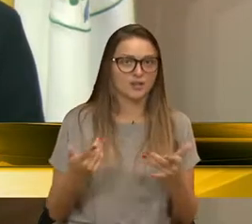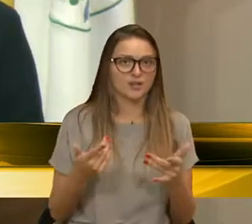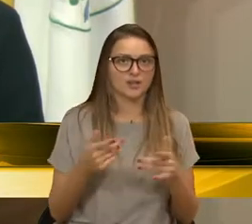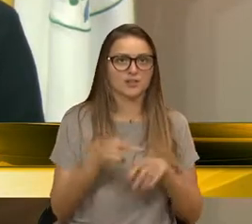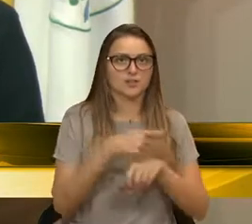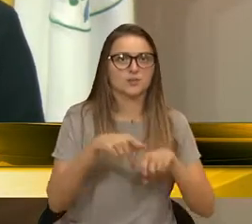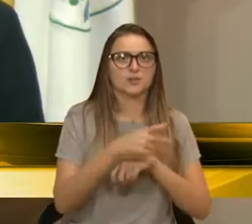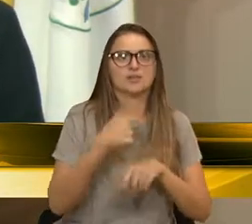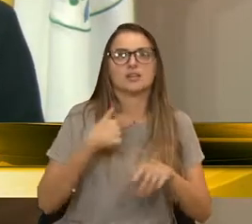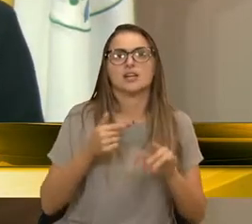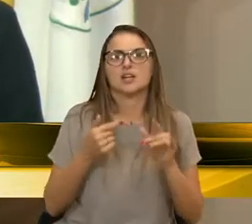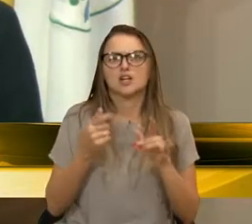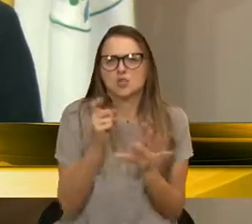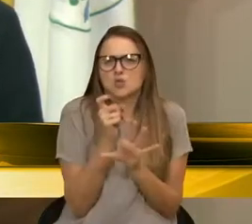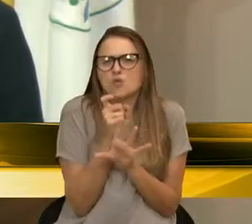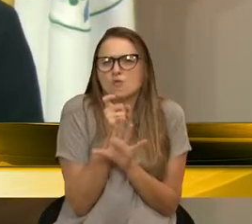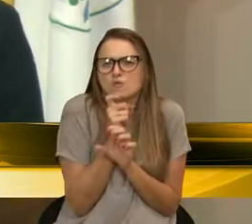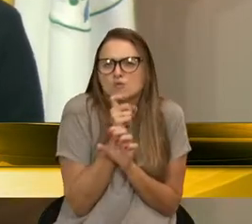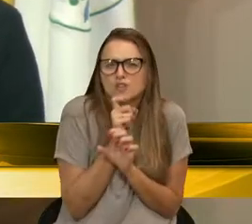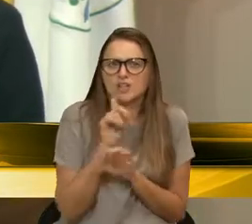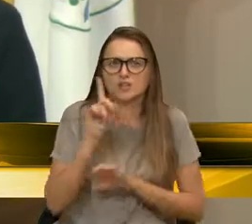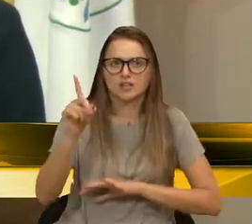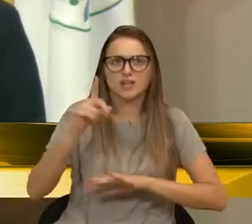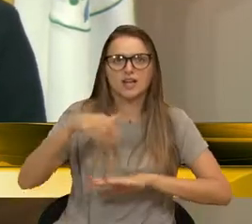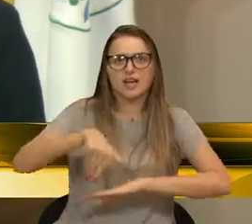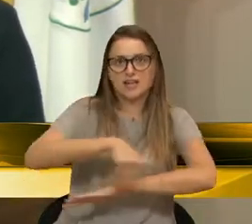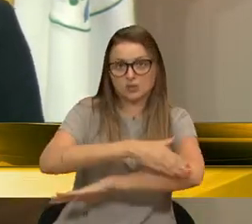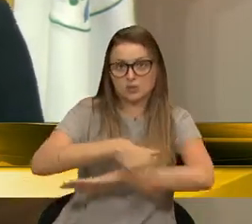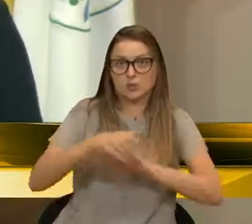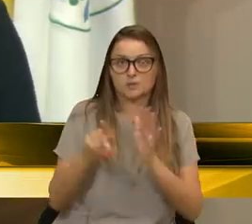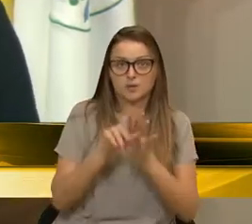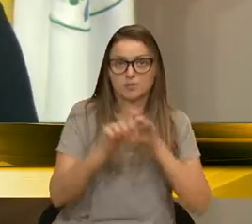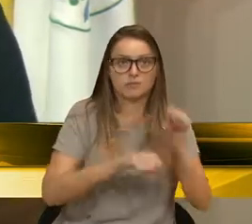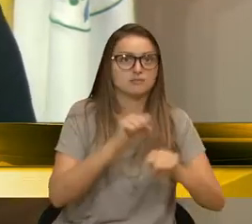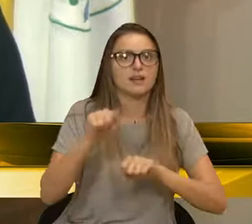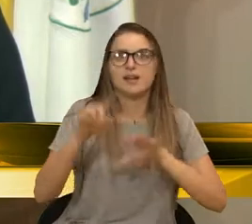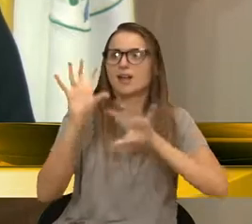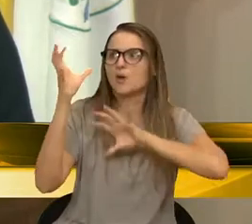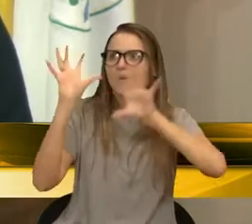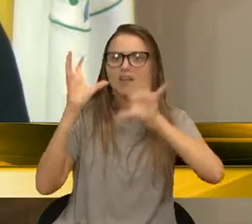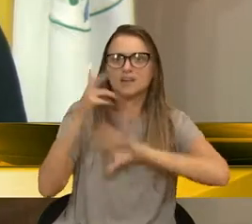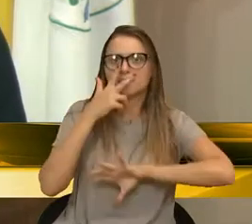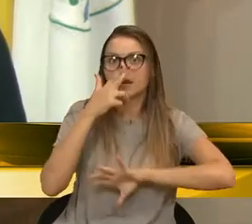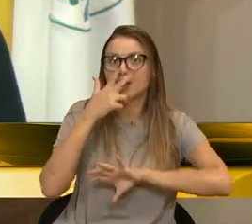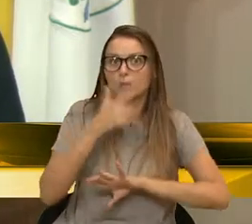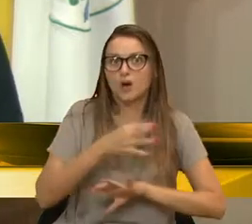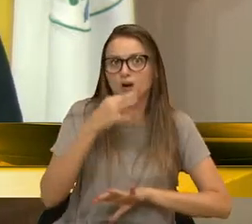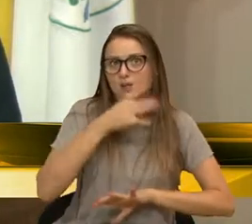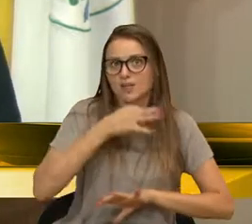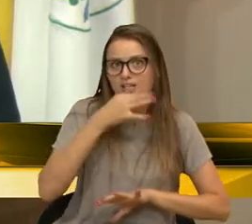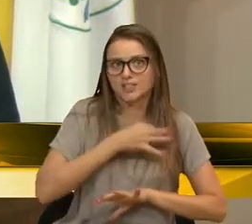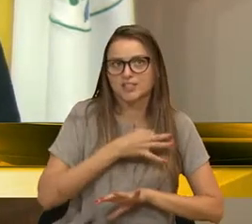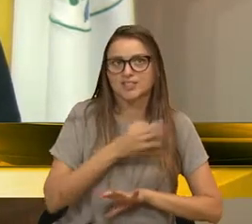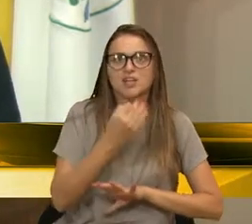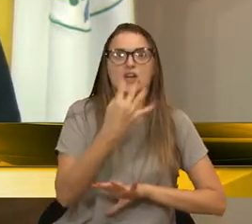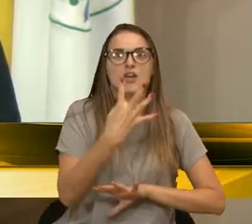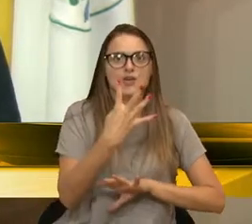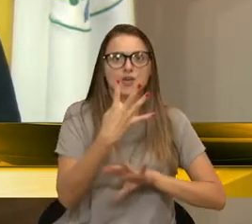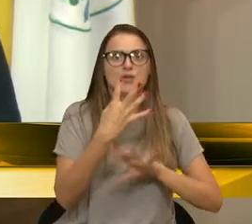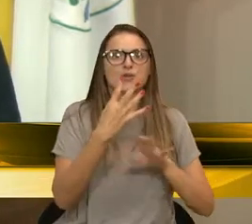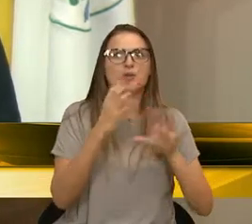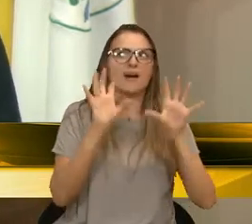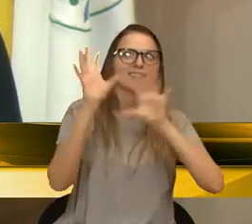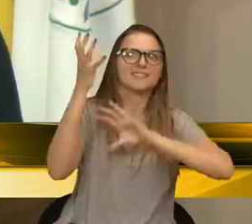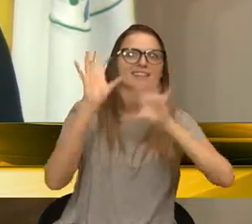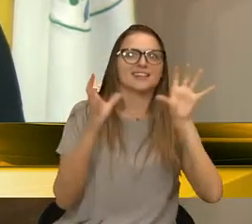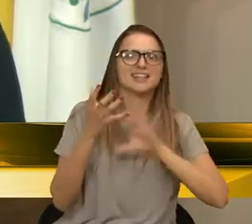quiserem pesquisar a malha cicloviária, o clima, é exatamente Caxias do Sul. 4 estações em um